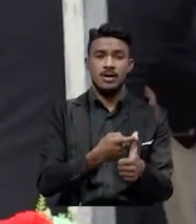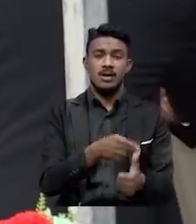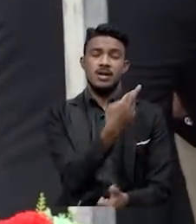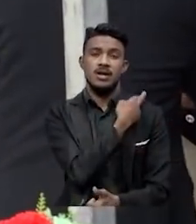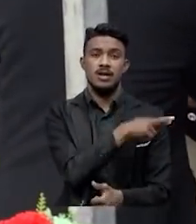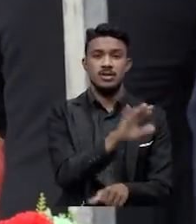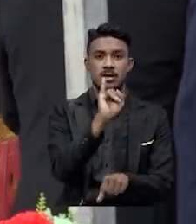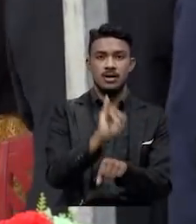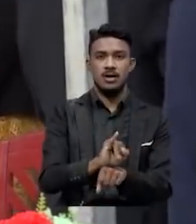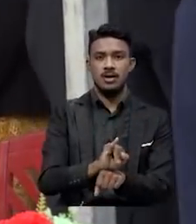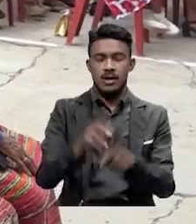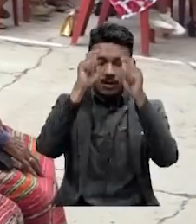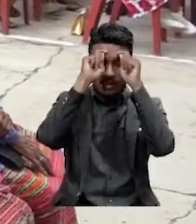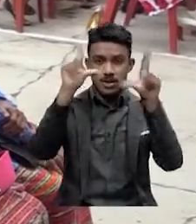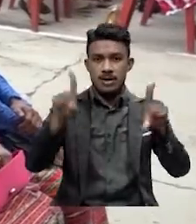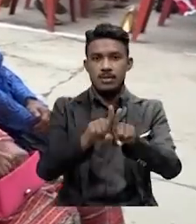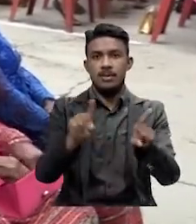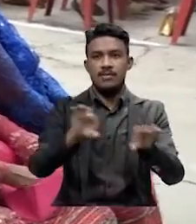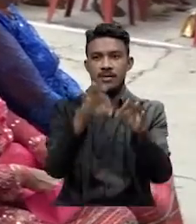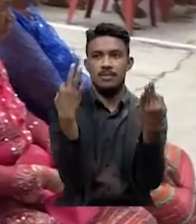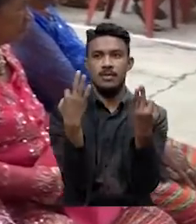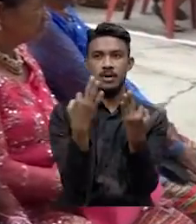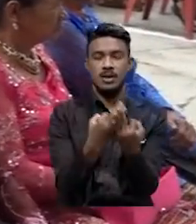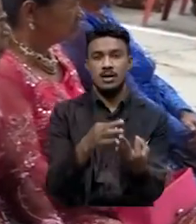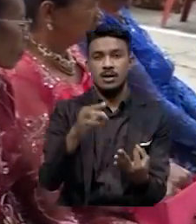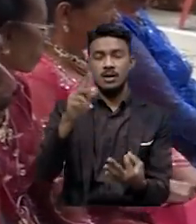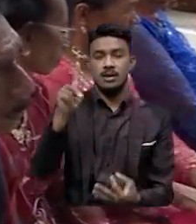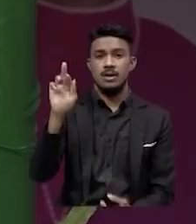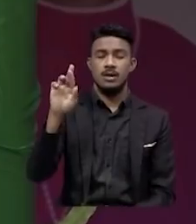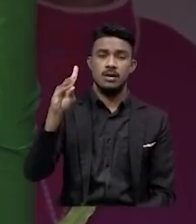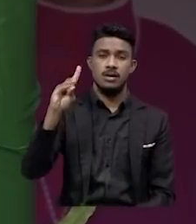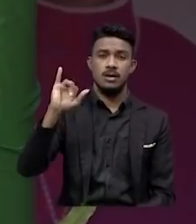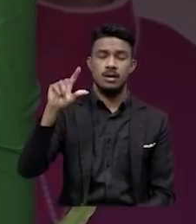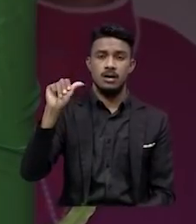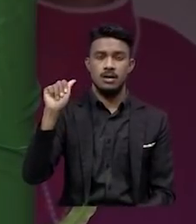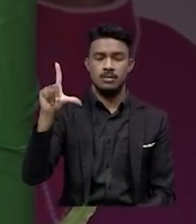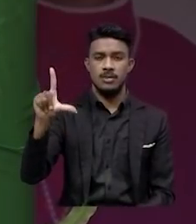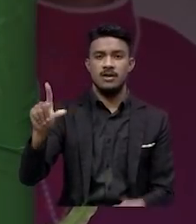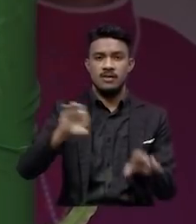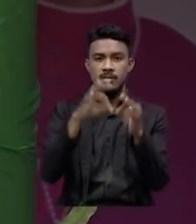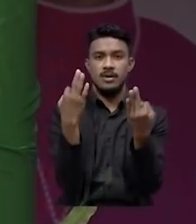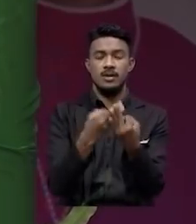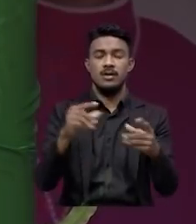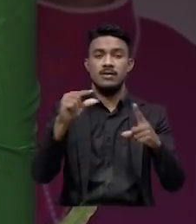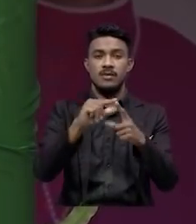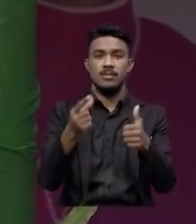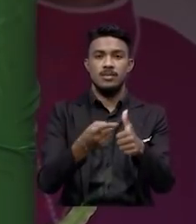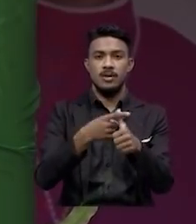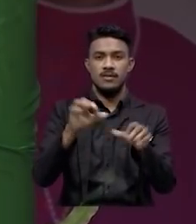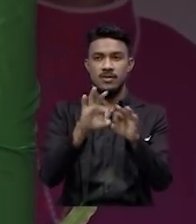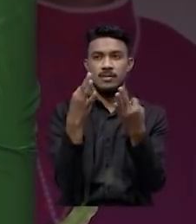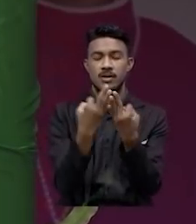Timor Leste mai bemos ba familia kardeal Don Virgilio Rasik. Lia fuan da huluk nebe familia hato ba